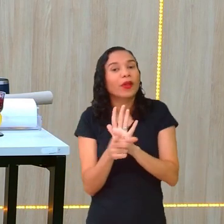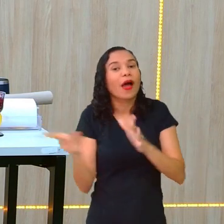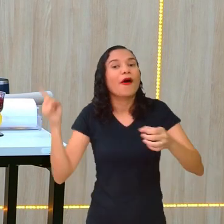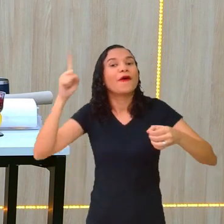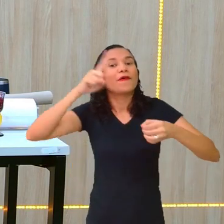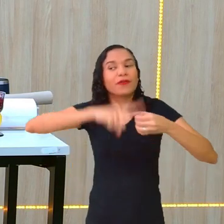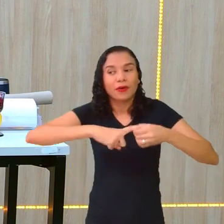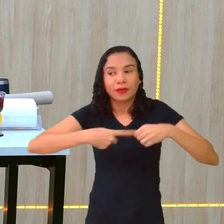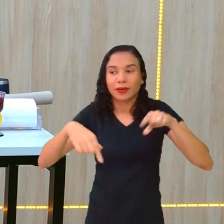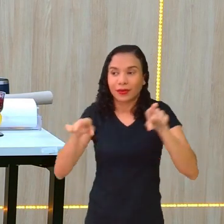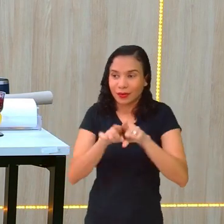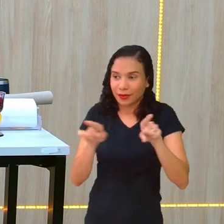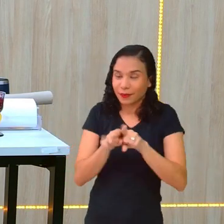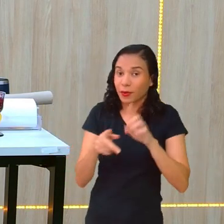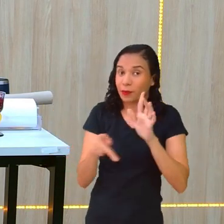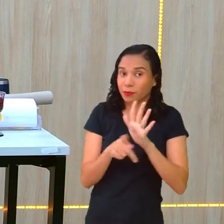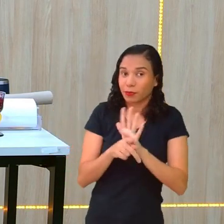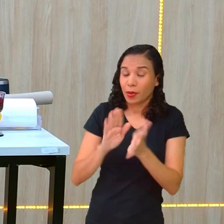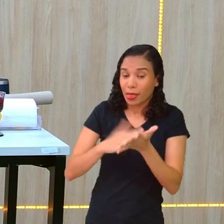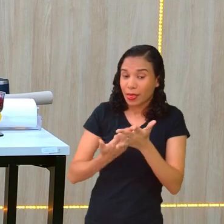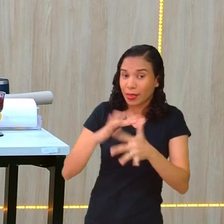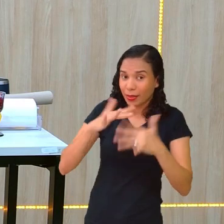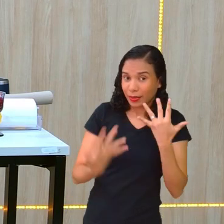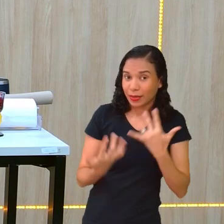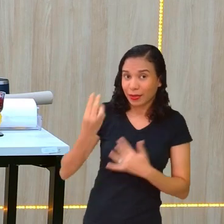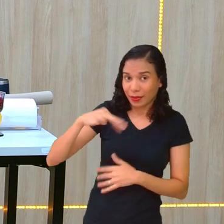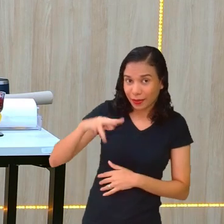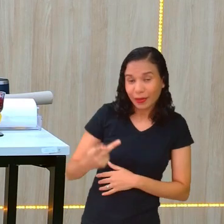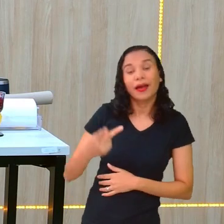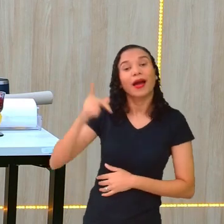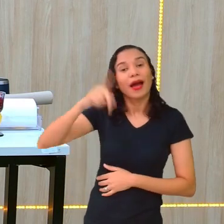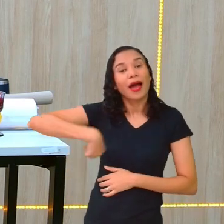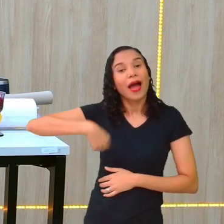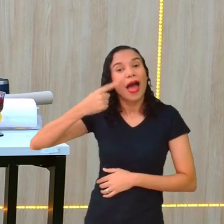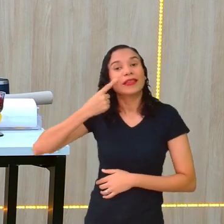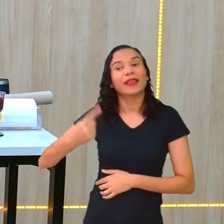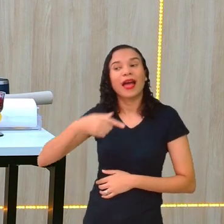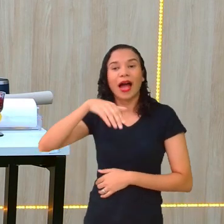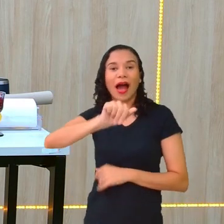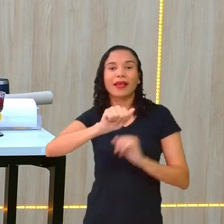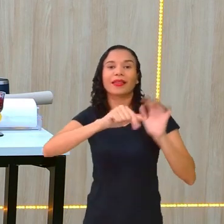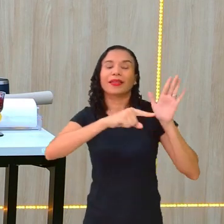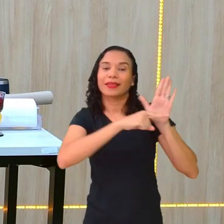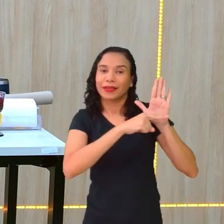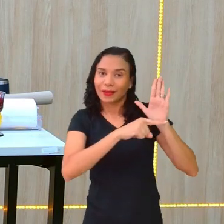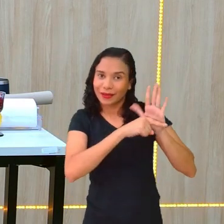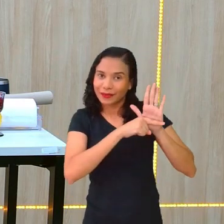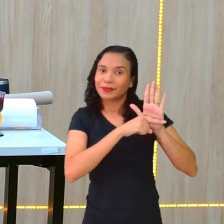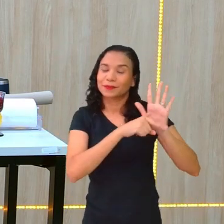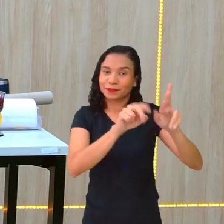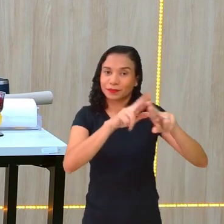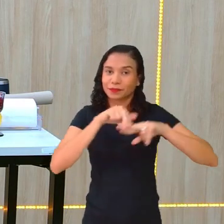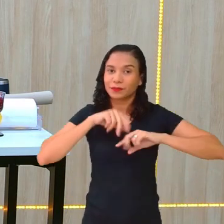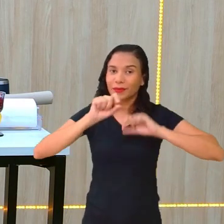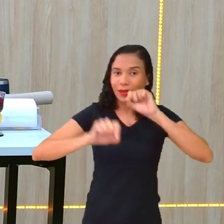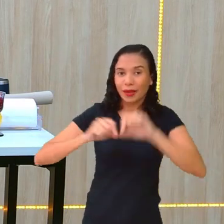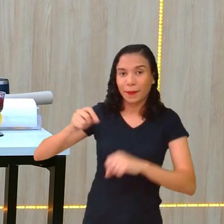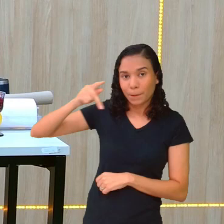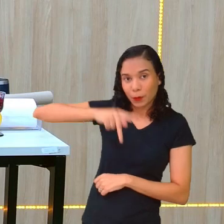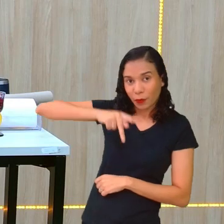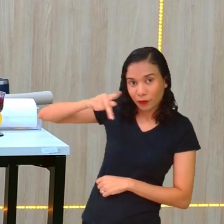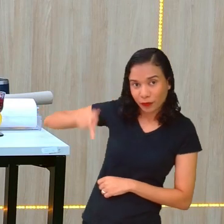voltar aqui, porque o de Helena é esse aqui, gente. O A negativo. Então, a